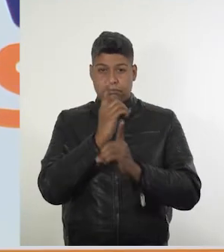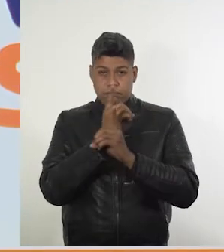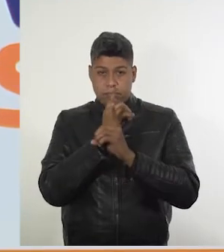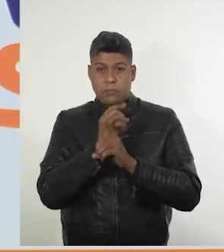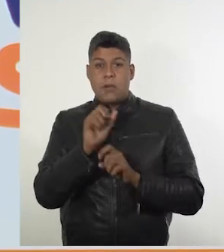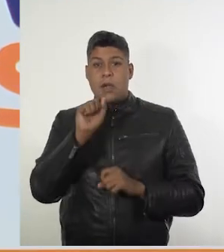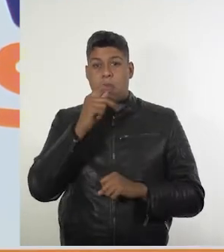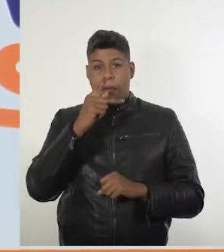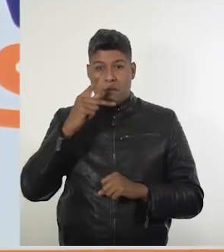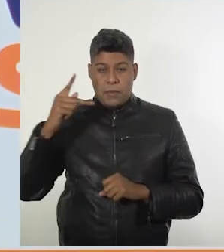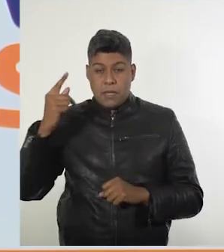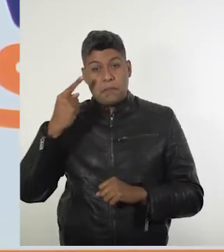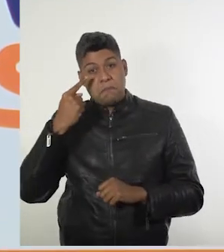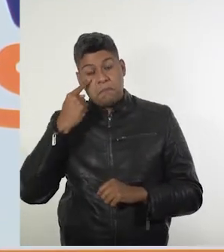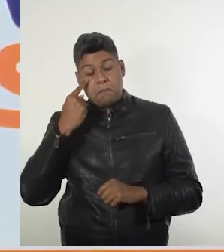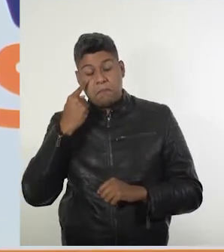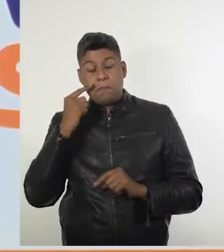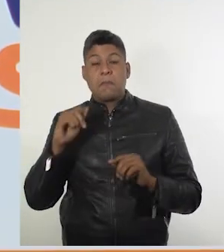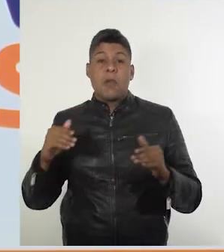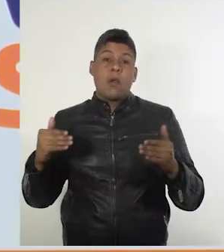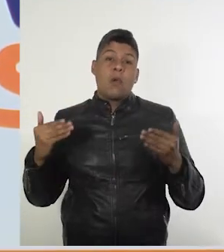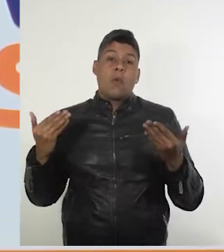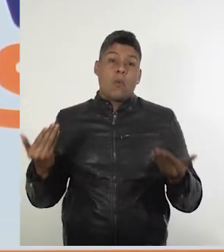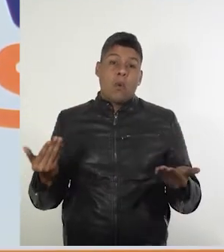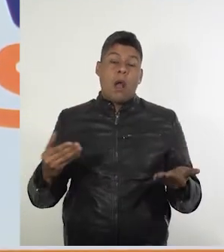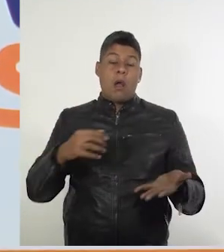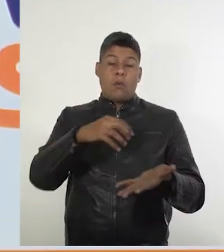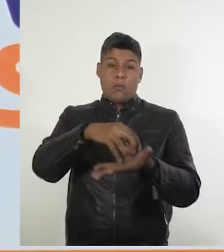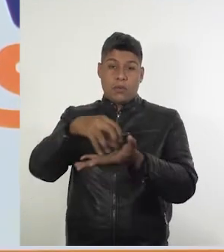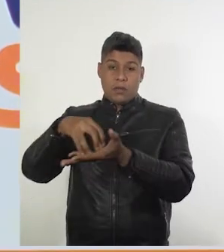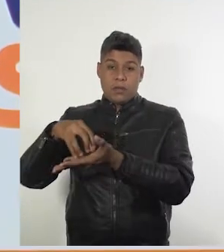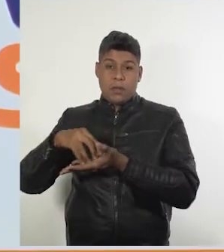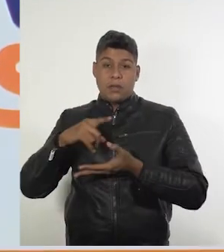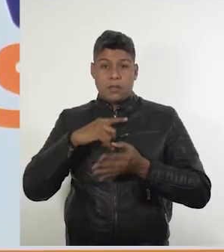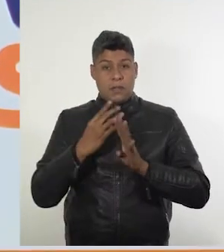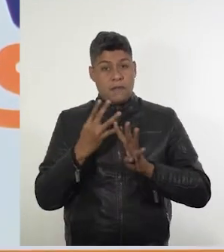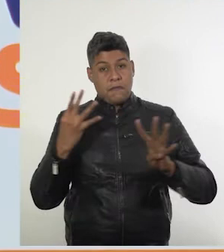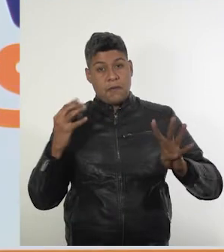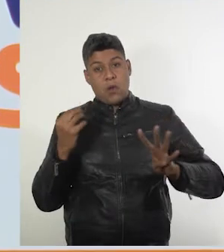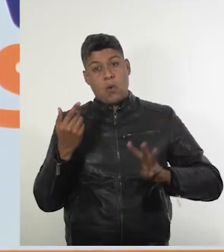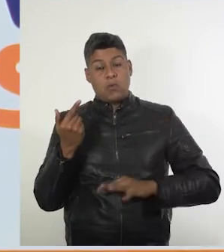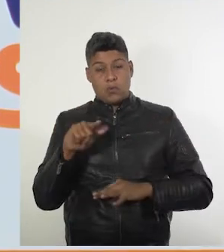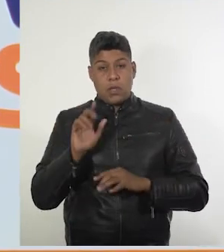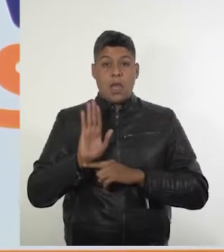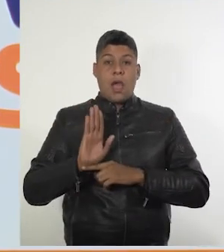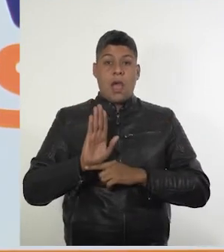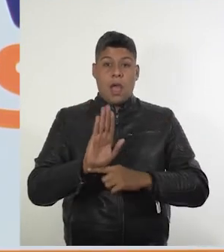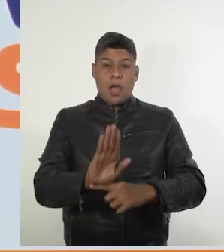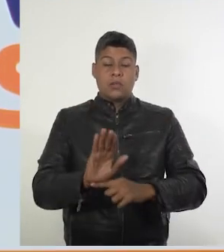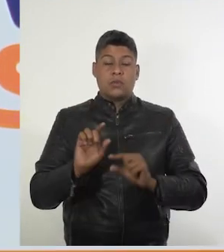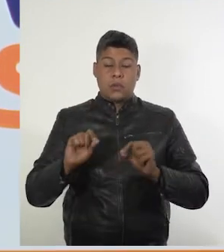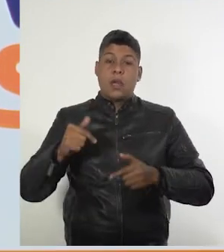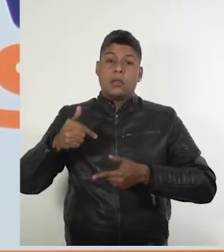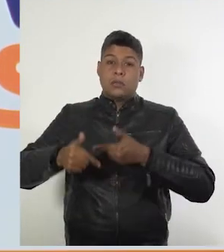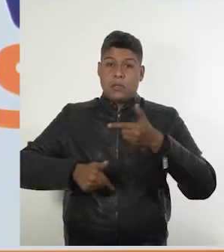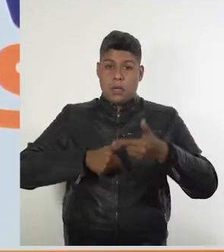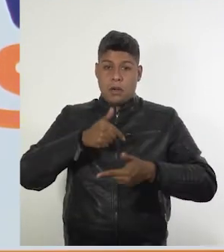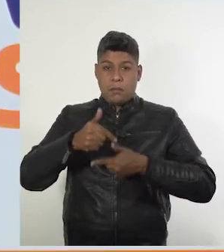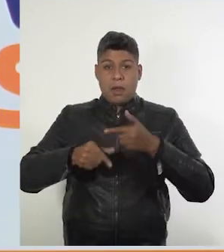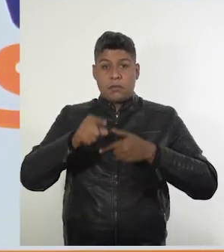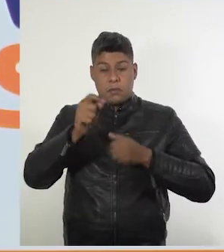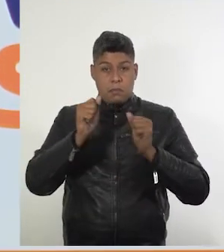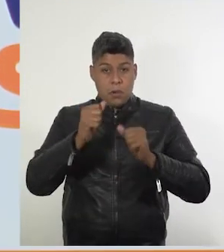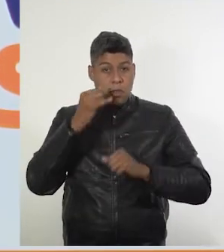aplicativo para você verificar quais as unidades estão com fila ou sem fila. Isso ajuda muito no trabalho, né? Você